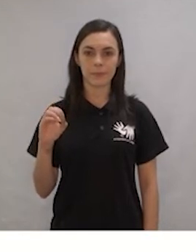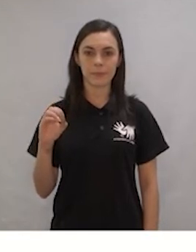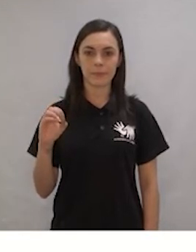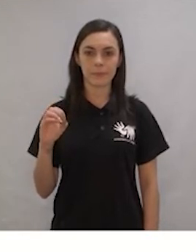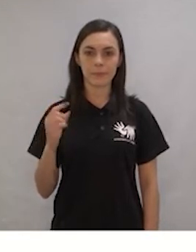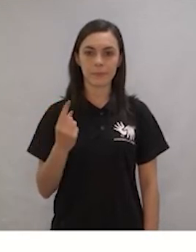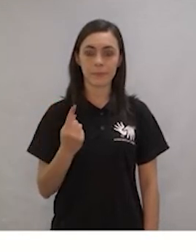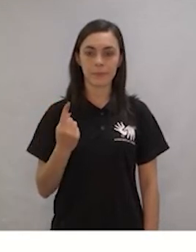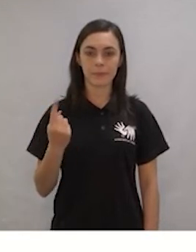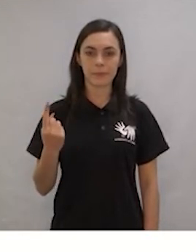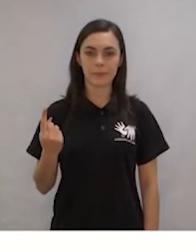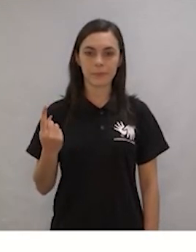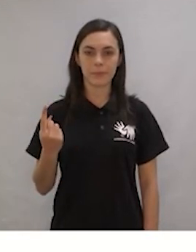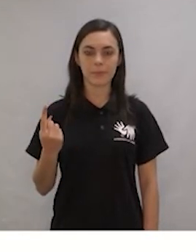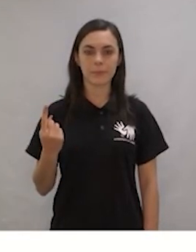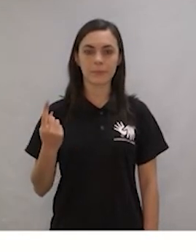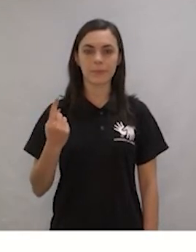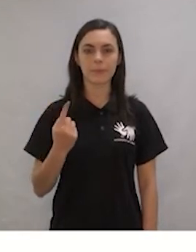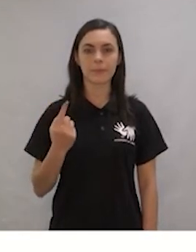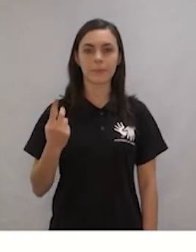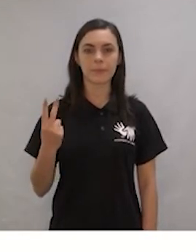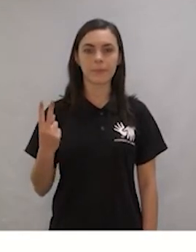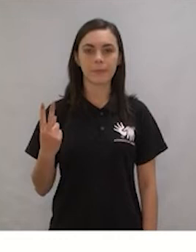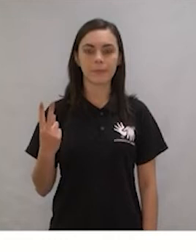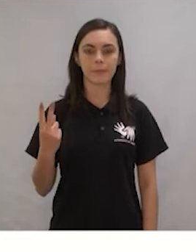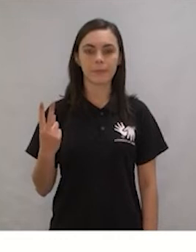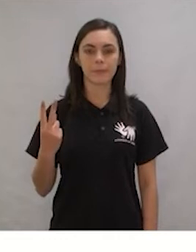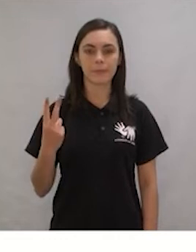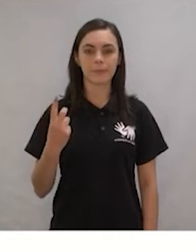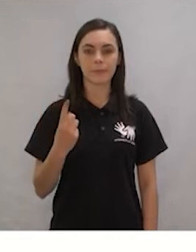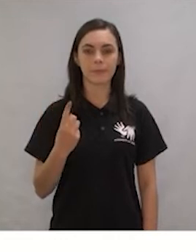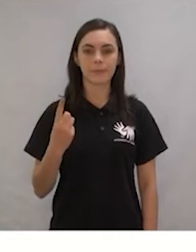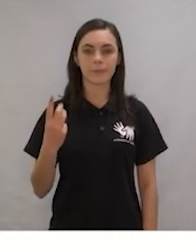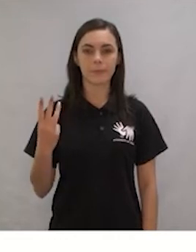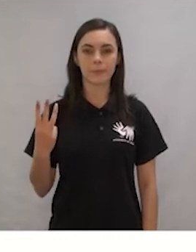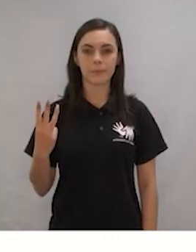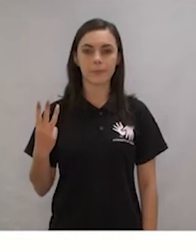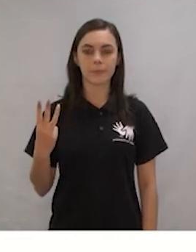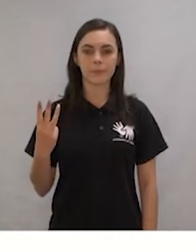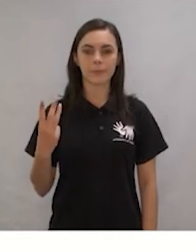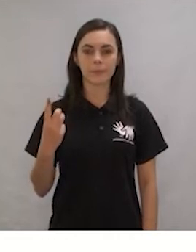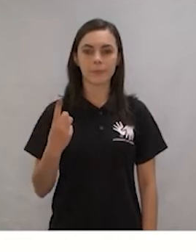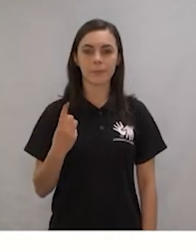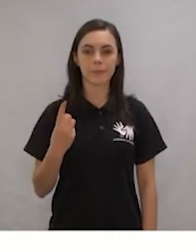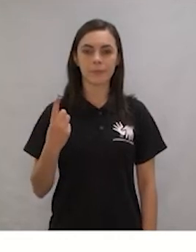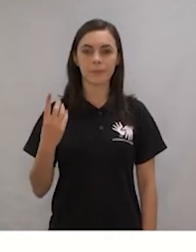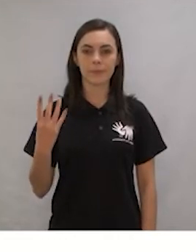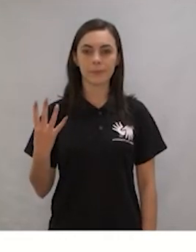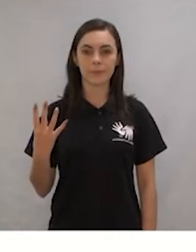10, 11, 12, 13,